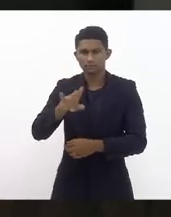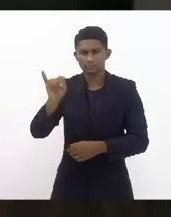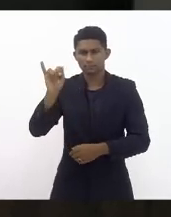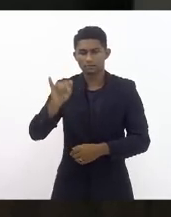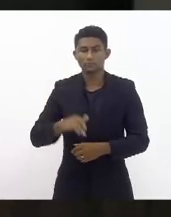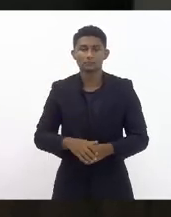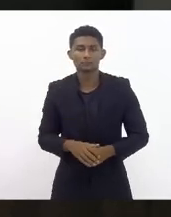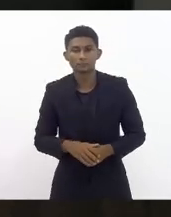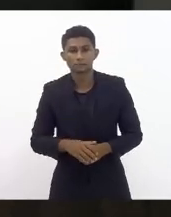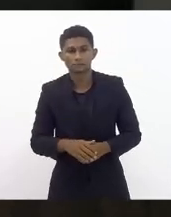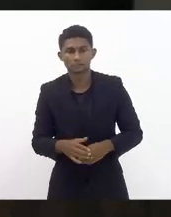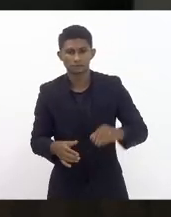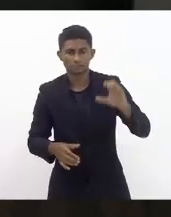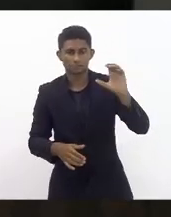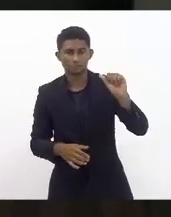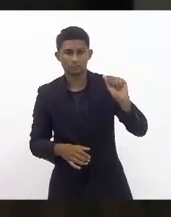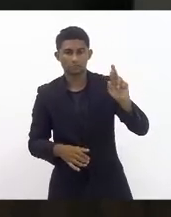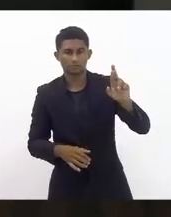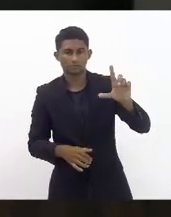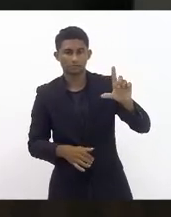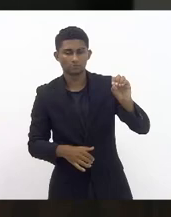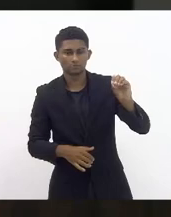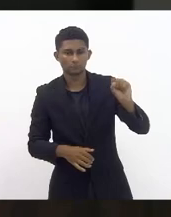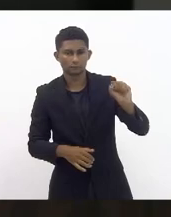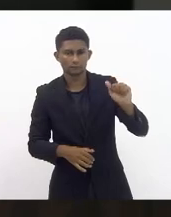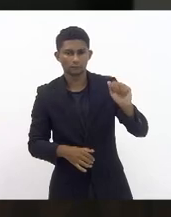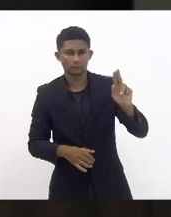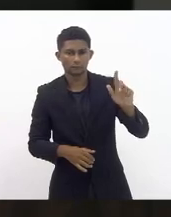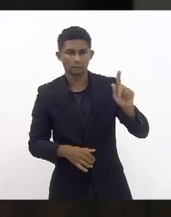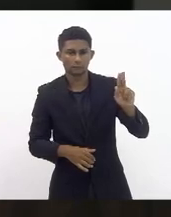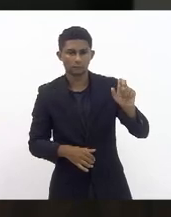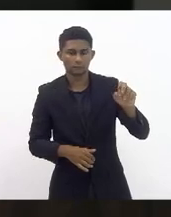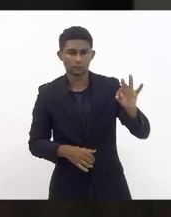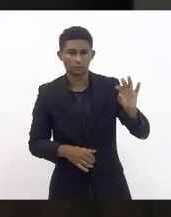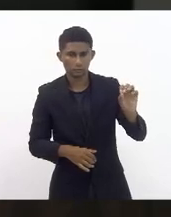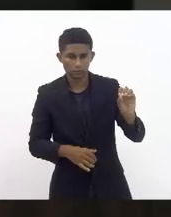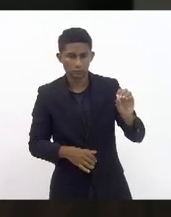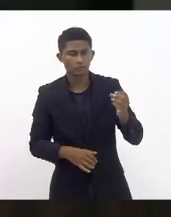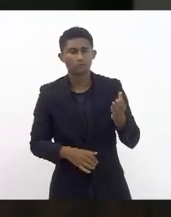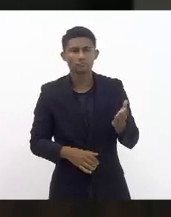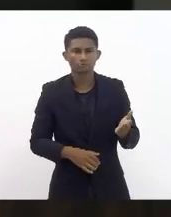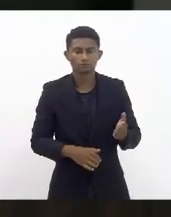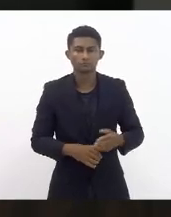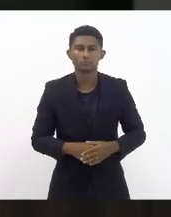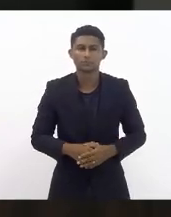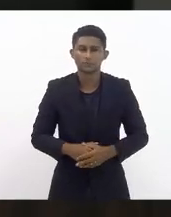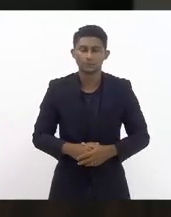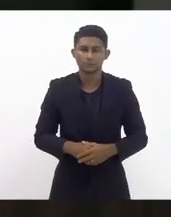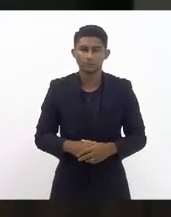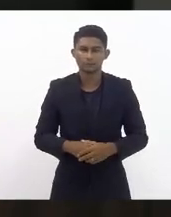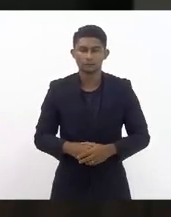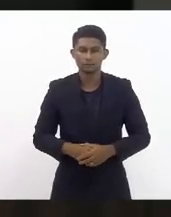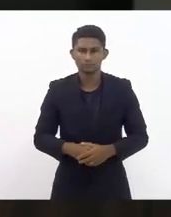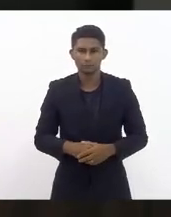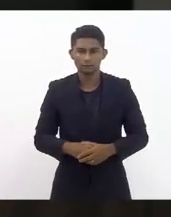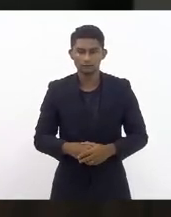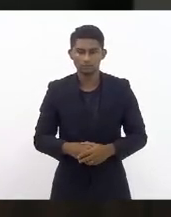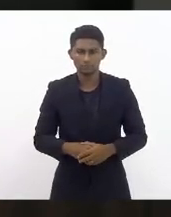Deputado Delegado Carlos Augusto. Deputado Delegado Carlos Augusto.